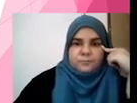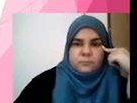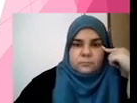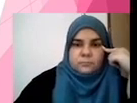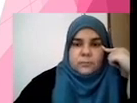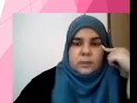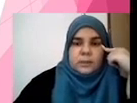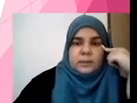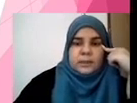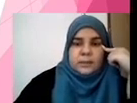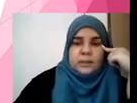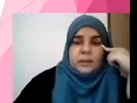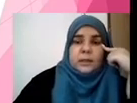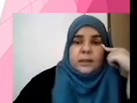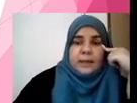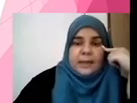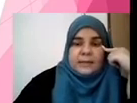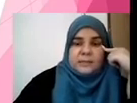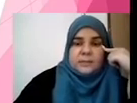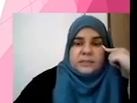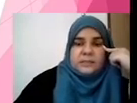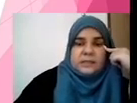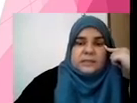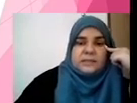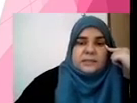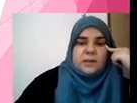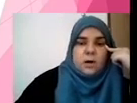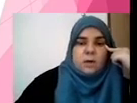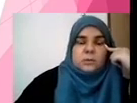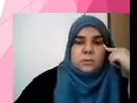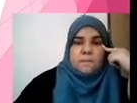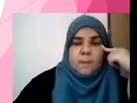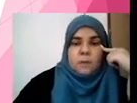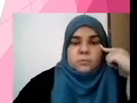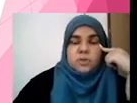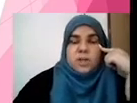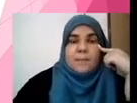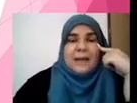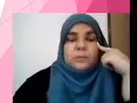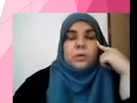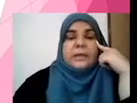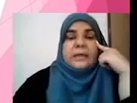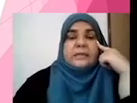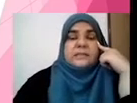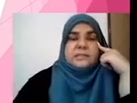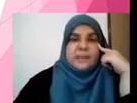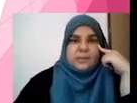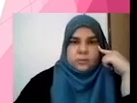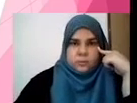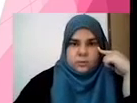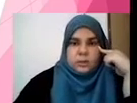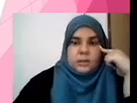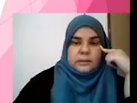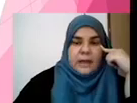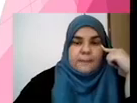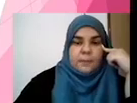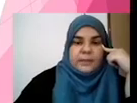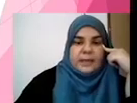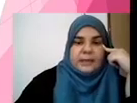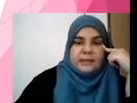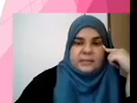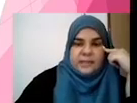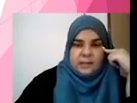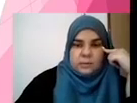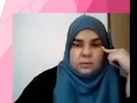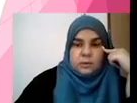tá? E essas bissetrizes se encontram num ponto chamado incentro, tá? Por